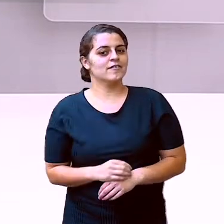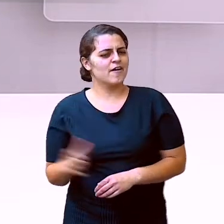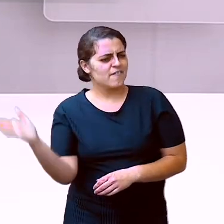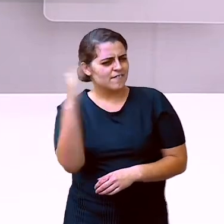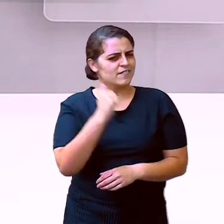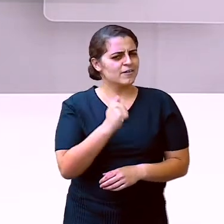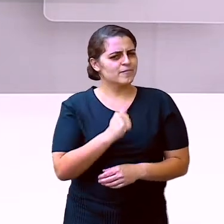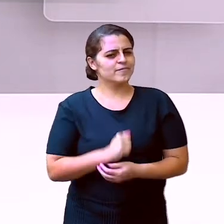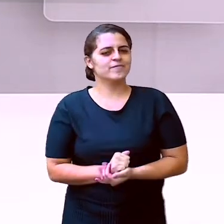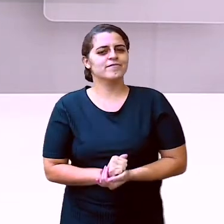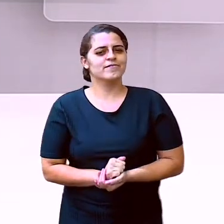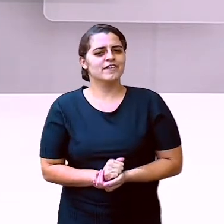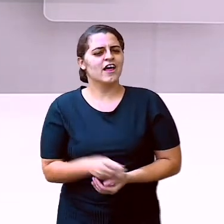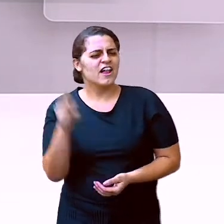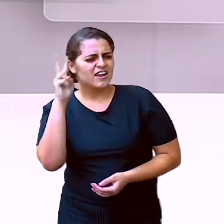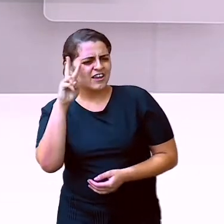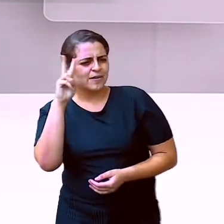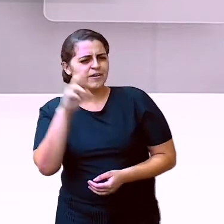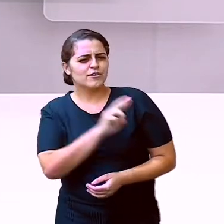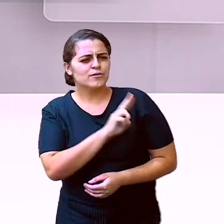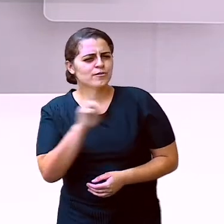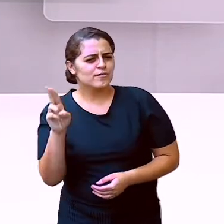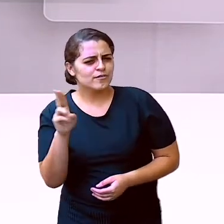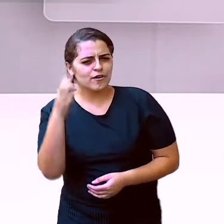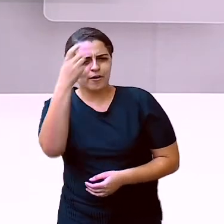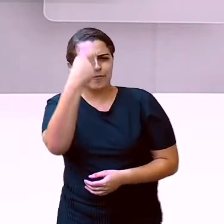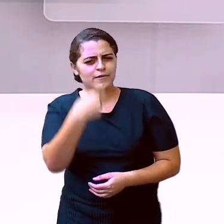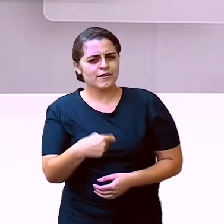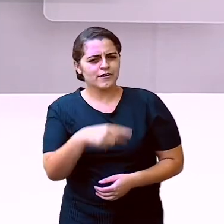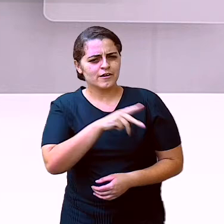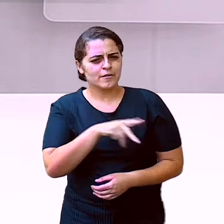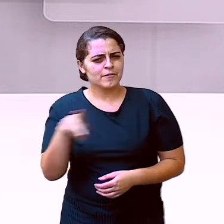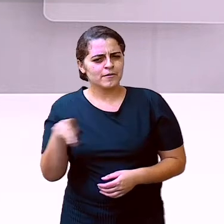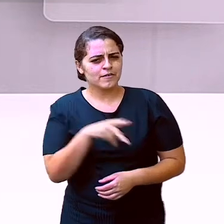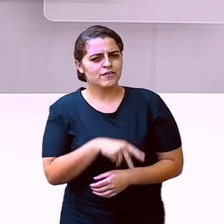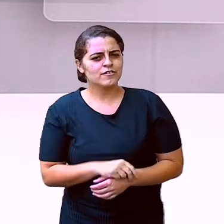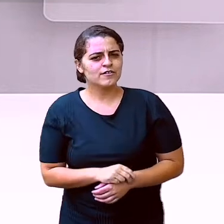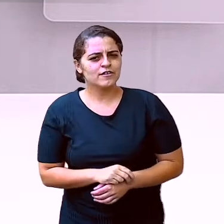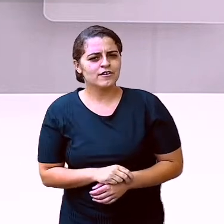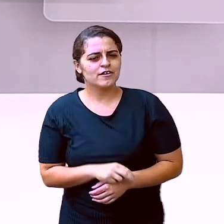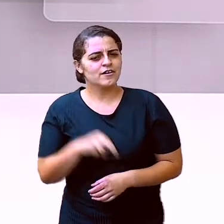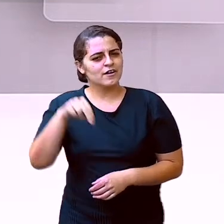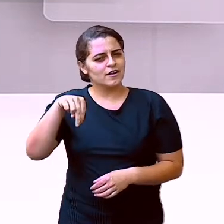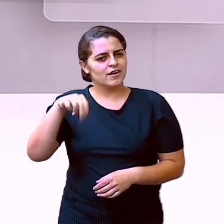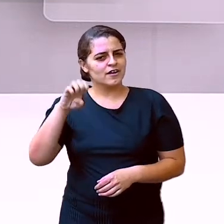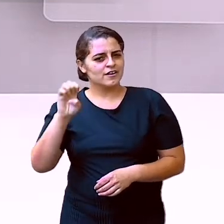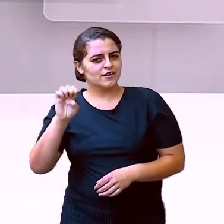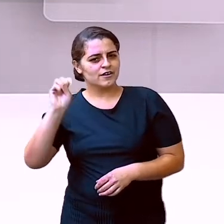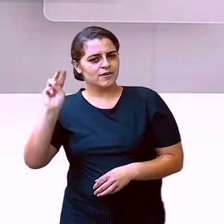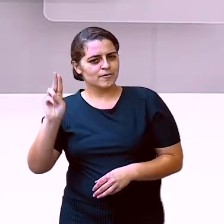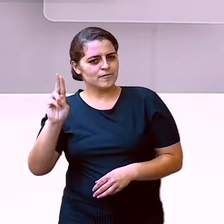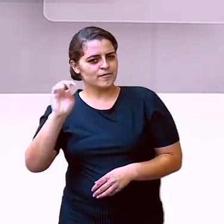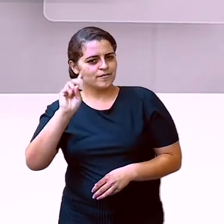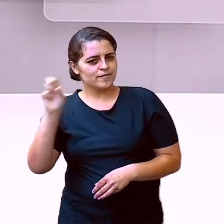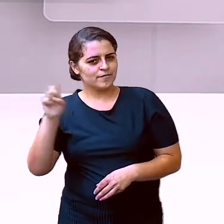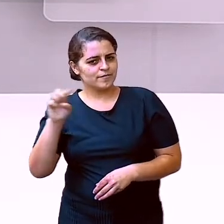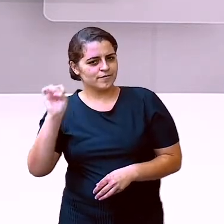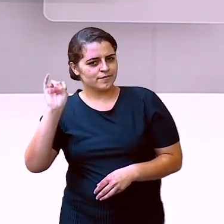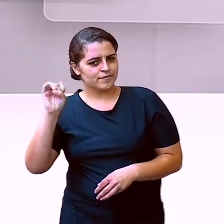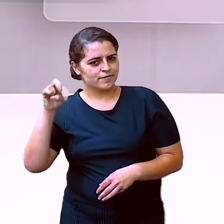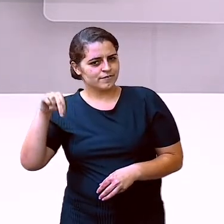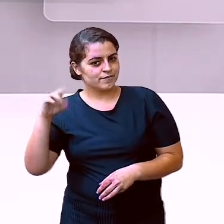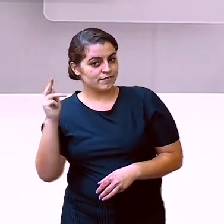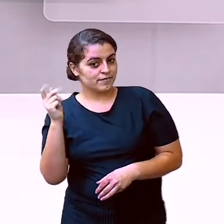Vamos lá? Tá lembrado do meu nome? Eu sou a professora Neuzinha. Muito bem,